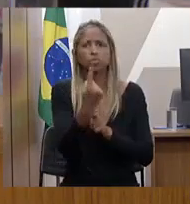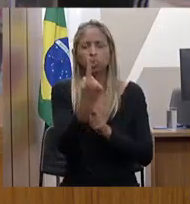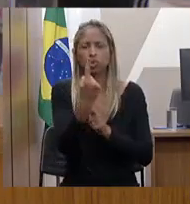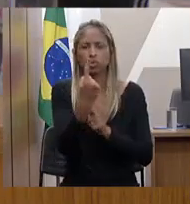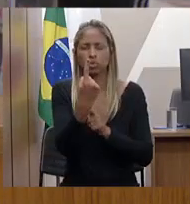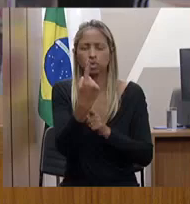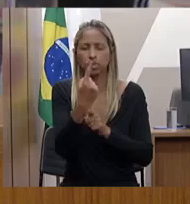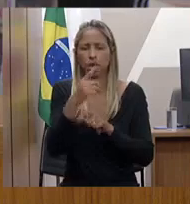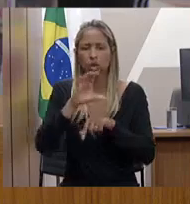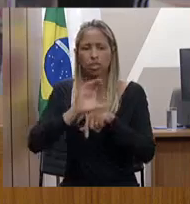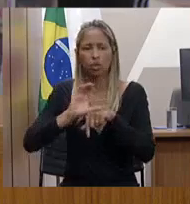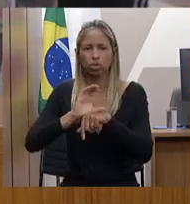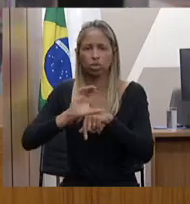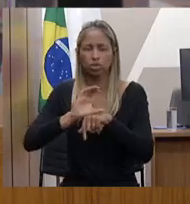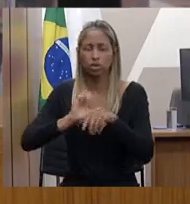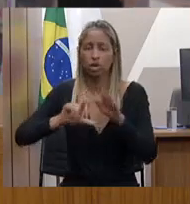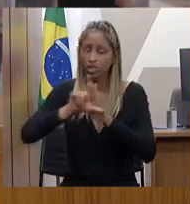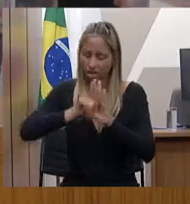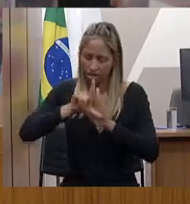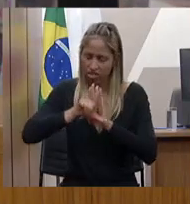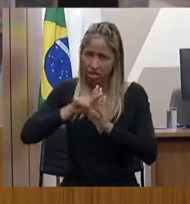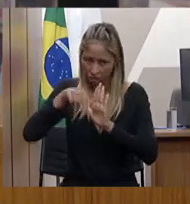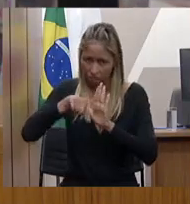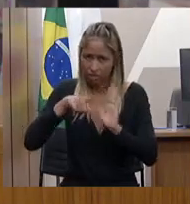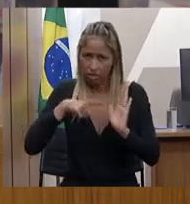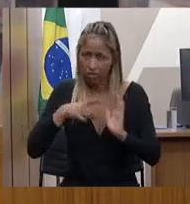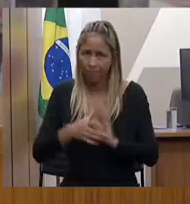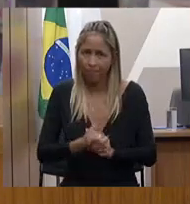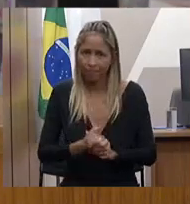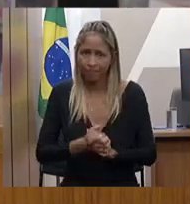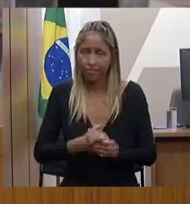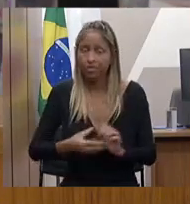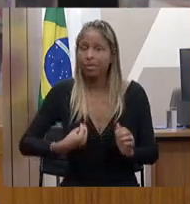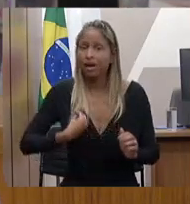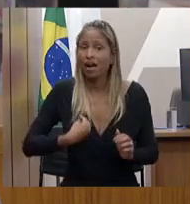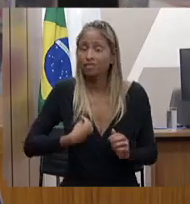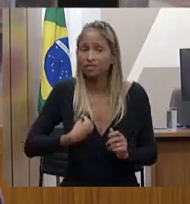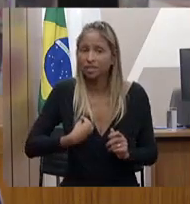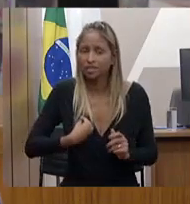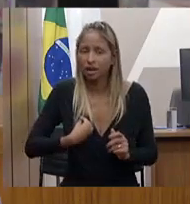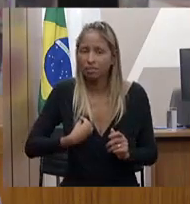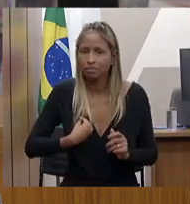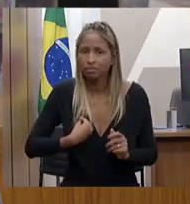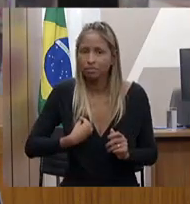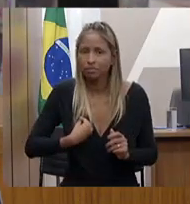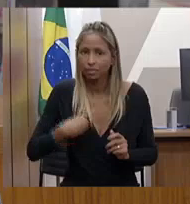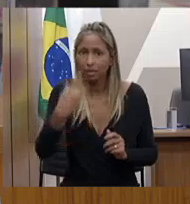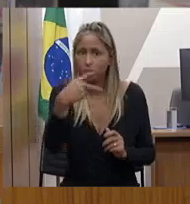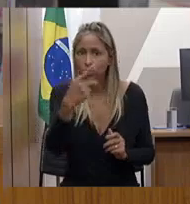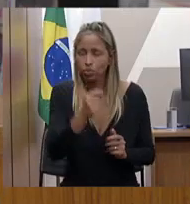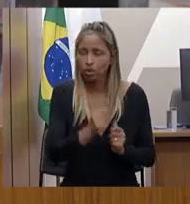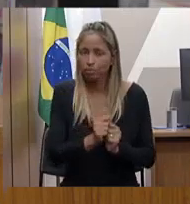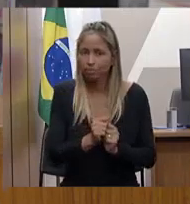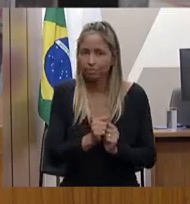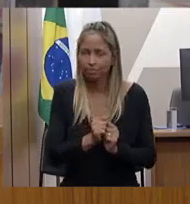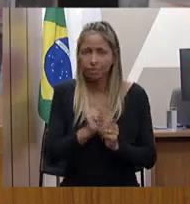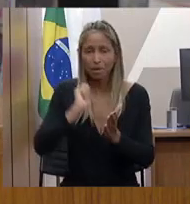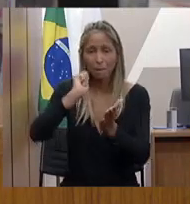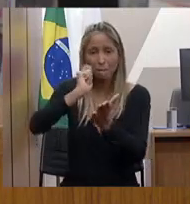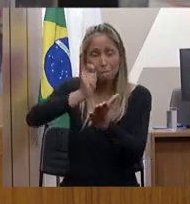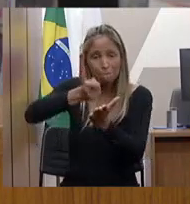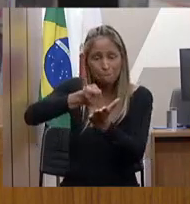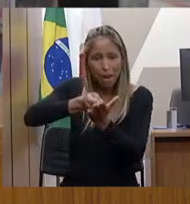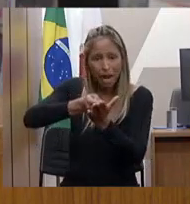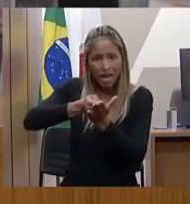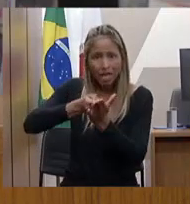nossa Constituição na nossa legislação trabalhista a vida vale de acordo com seu salário a indenização é paga